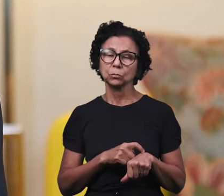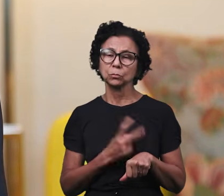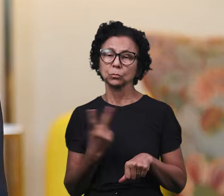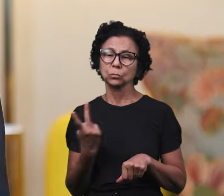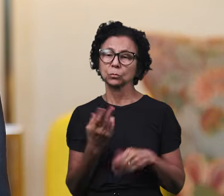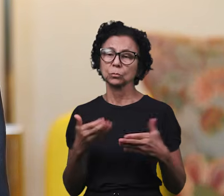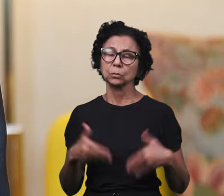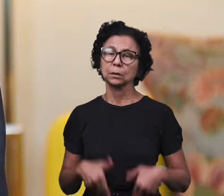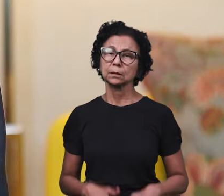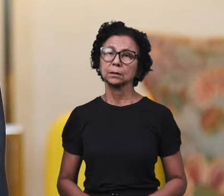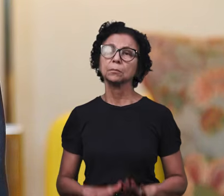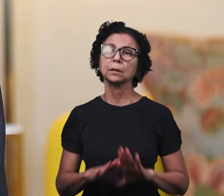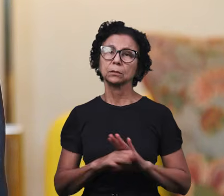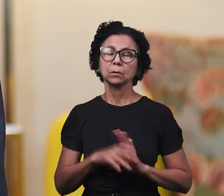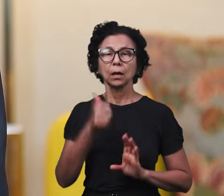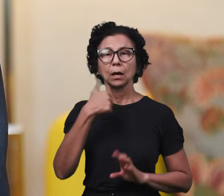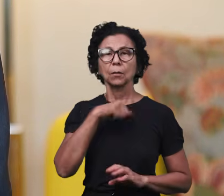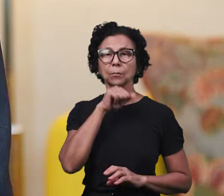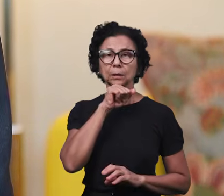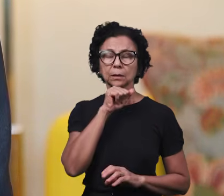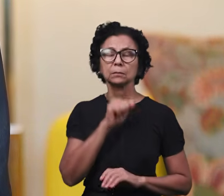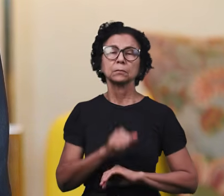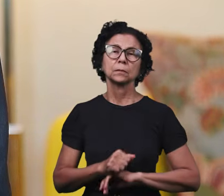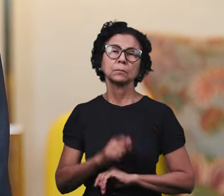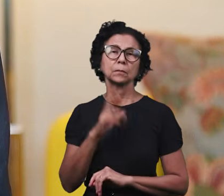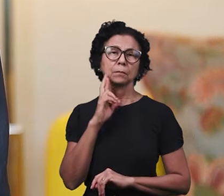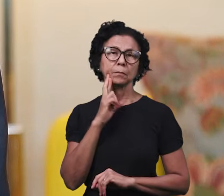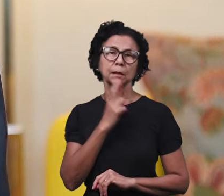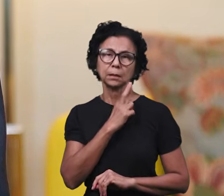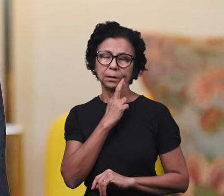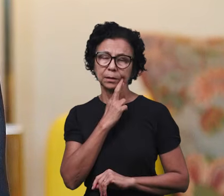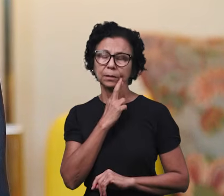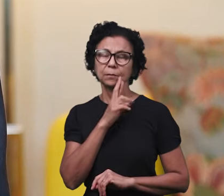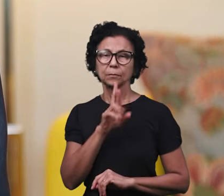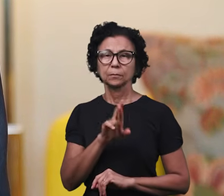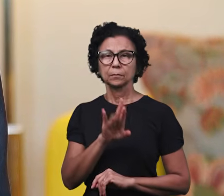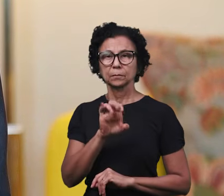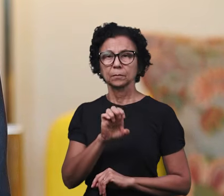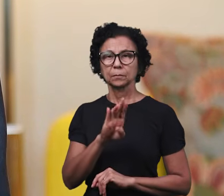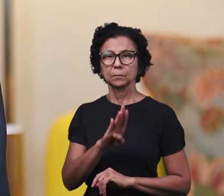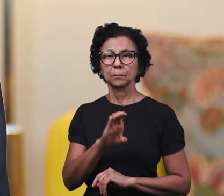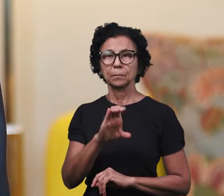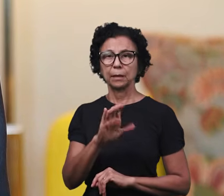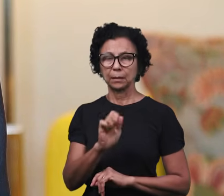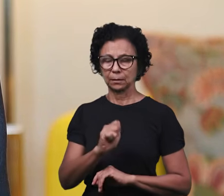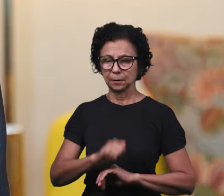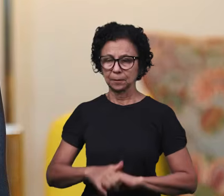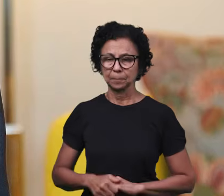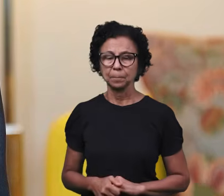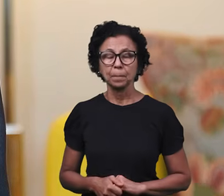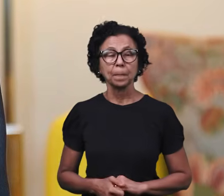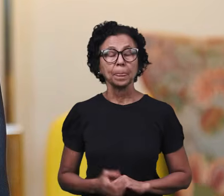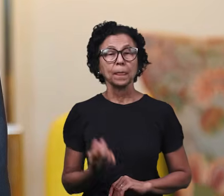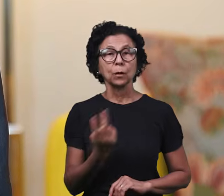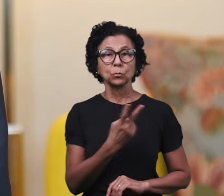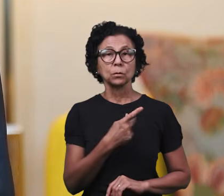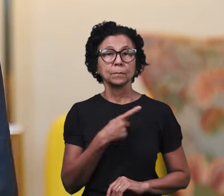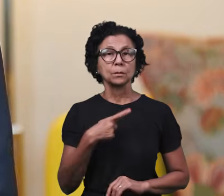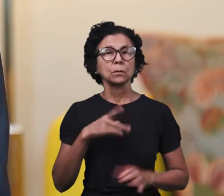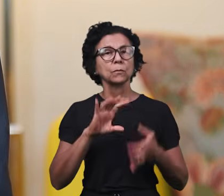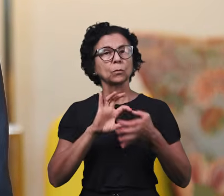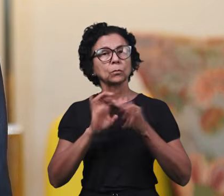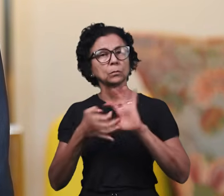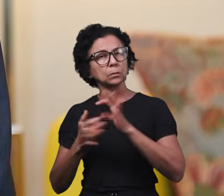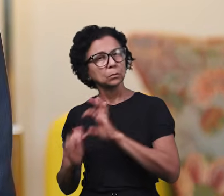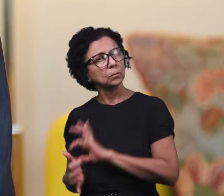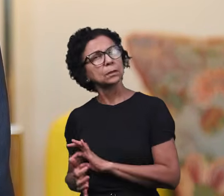essa continuidade nós vamos dar sequência aqui com os pastores, que vão fazer uma contextualização inicial